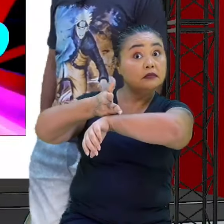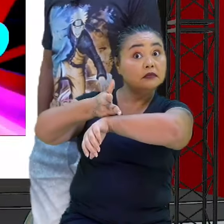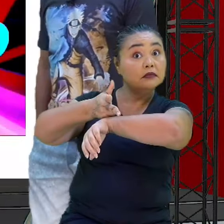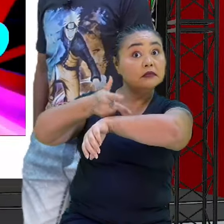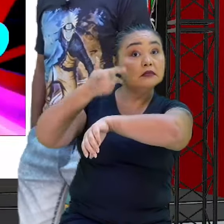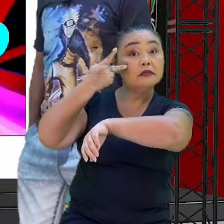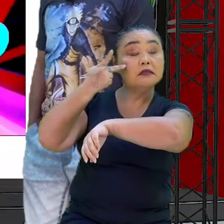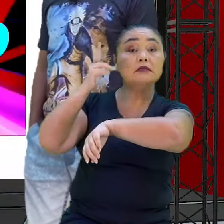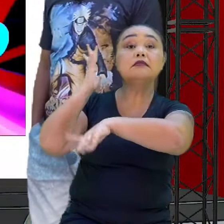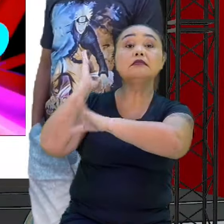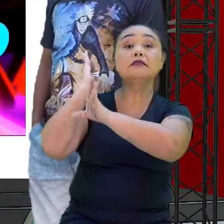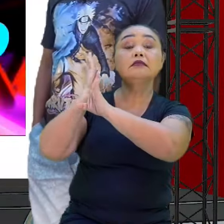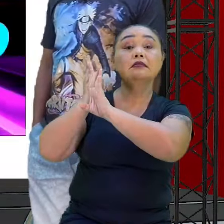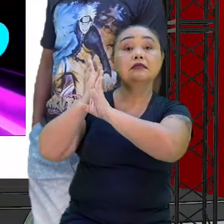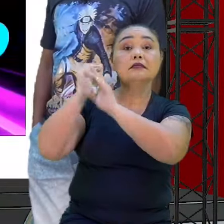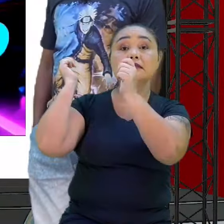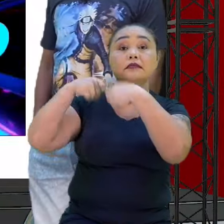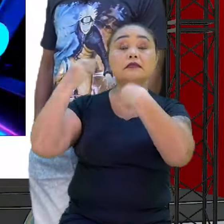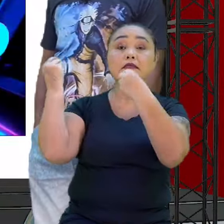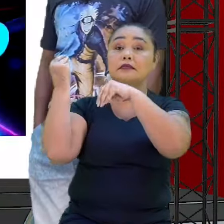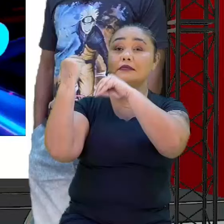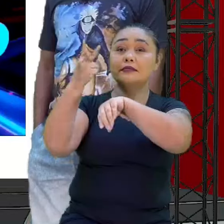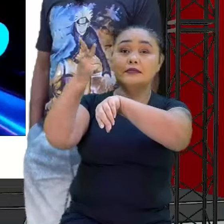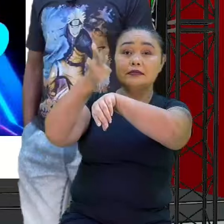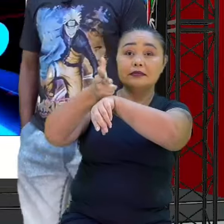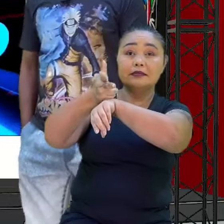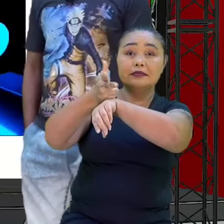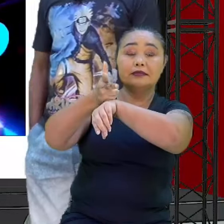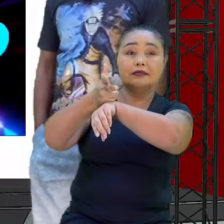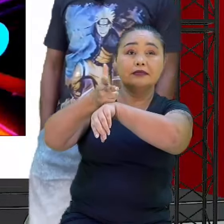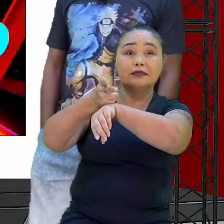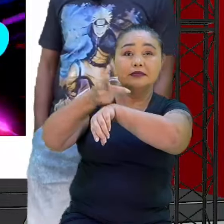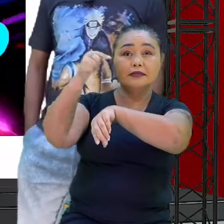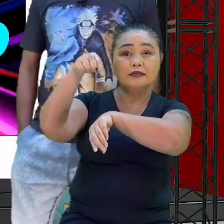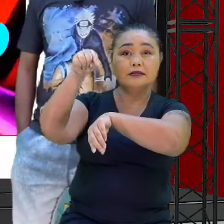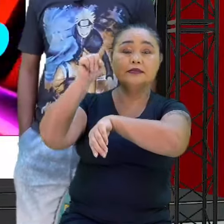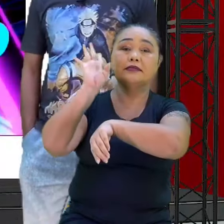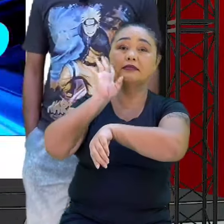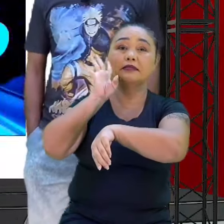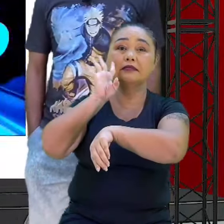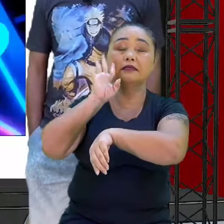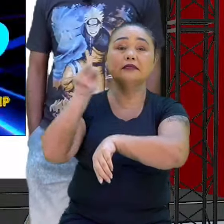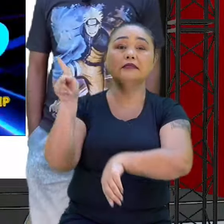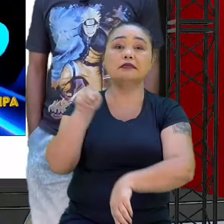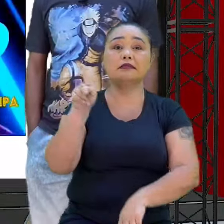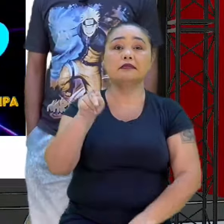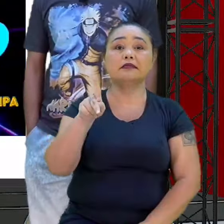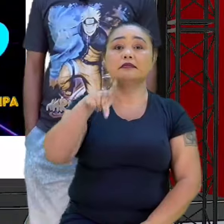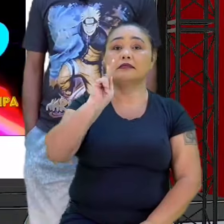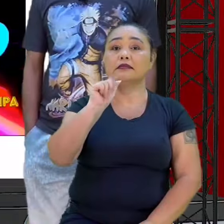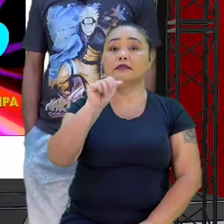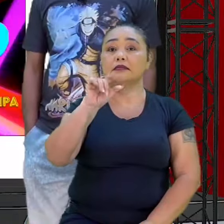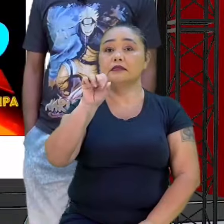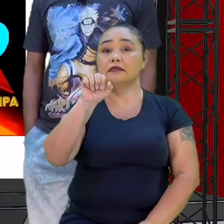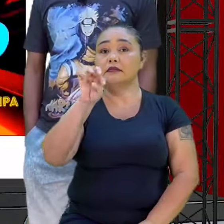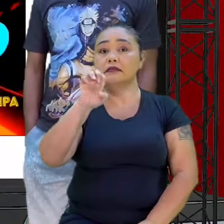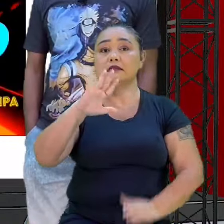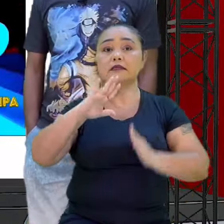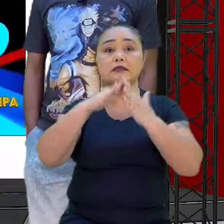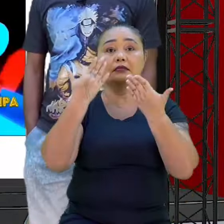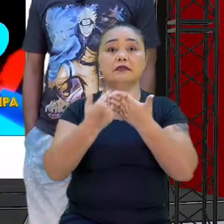gente descobriu que também podemos colocar um vídeo na telinha aqui olha professora presencial Cátia Dutra A escola é